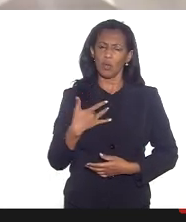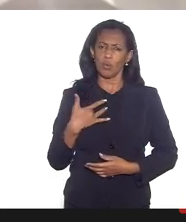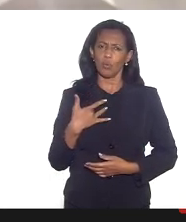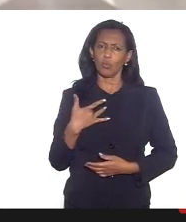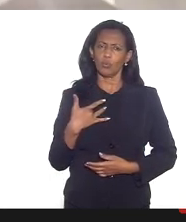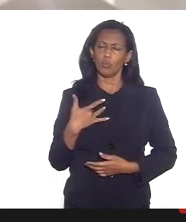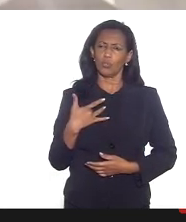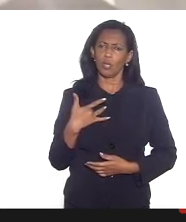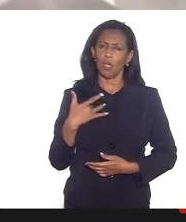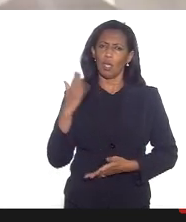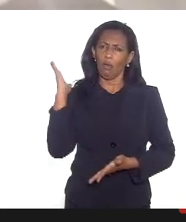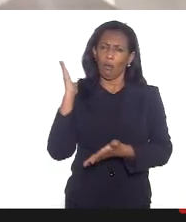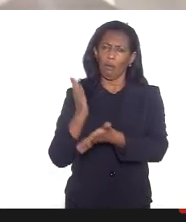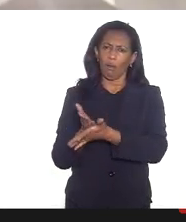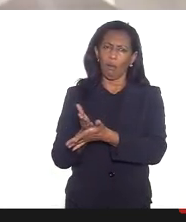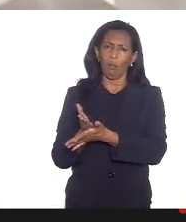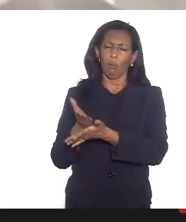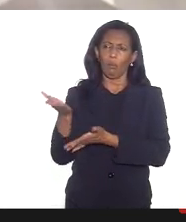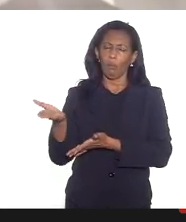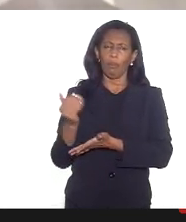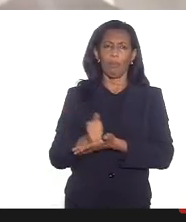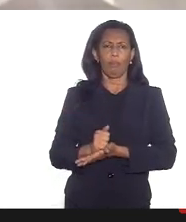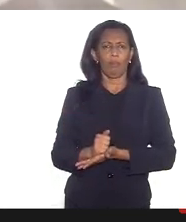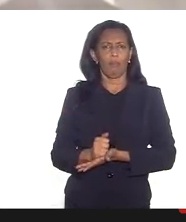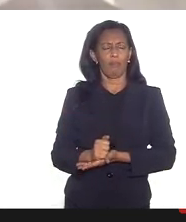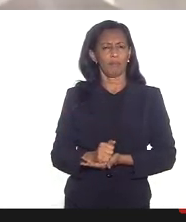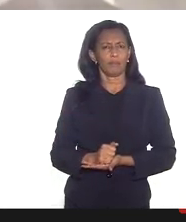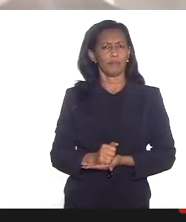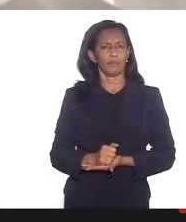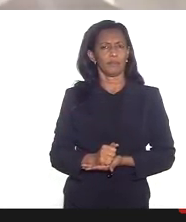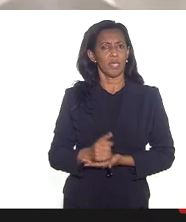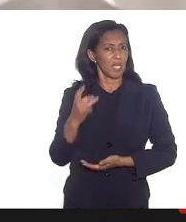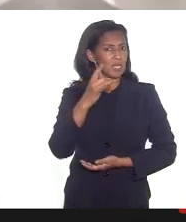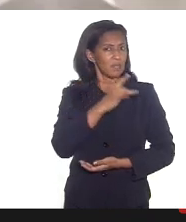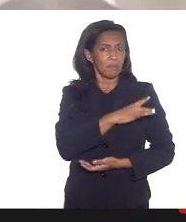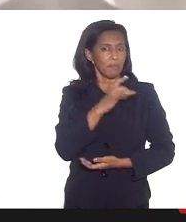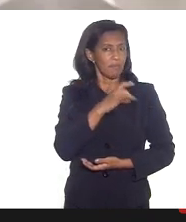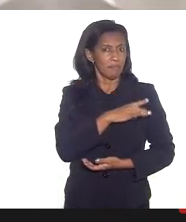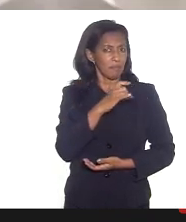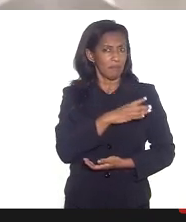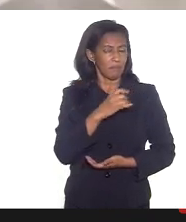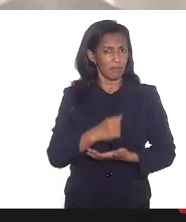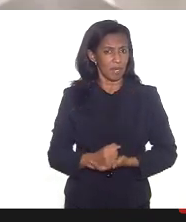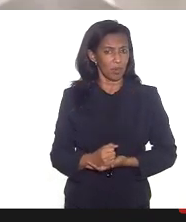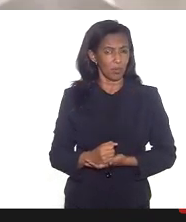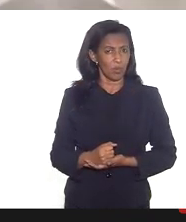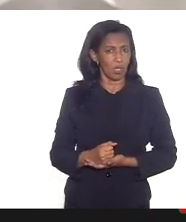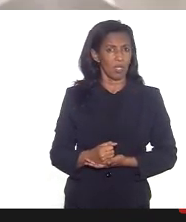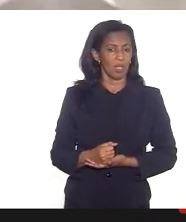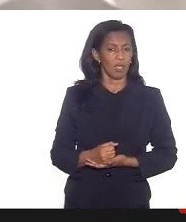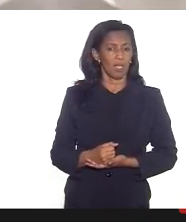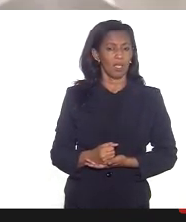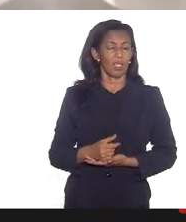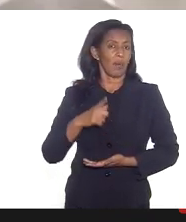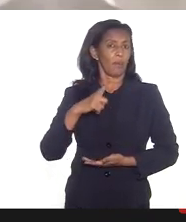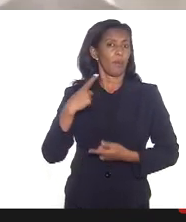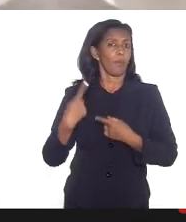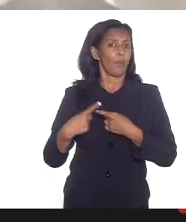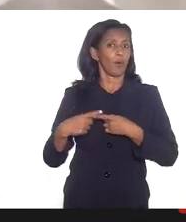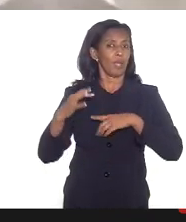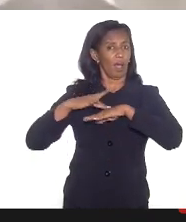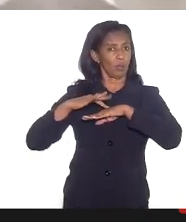é reconsiderasse a sua decisão esse medo ele tá pautada aí é porque a